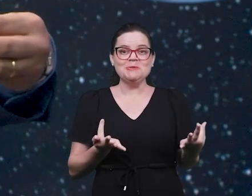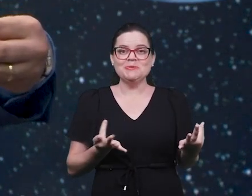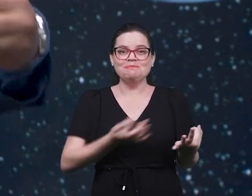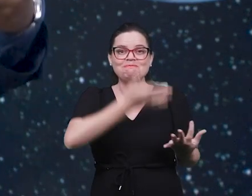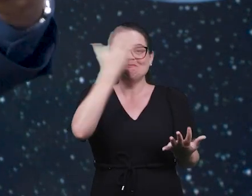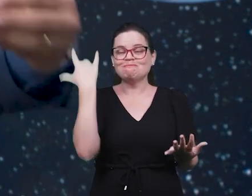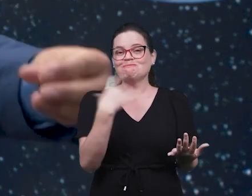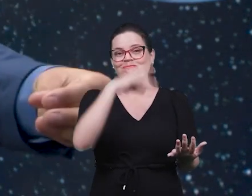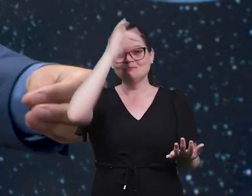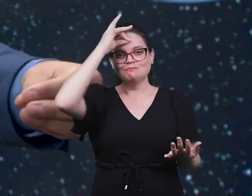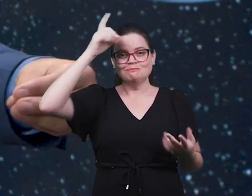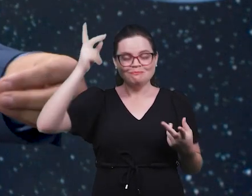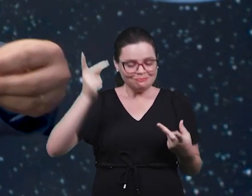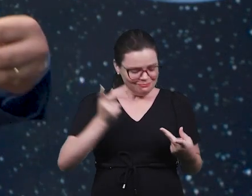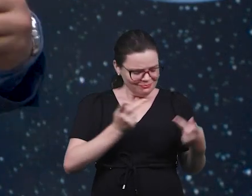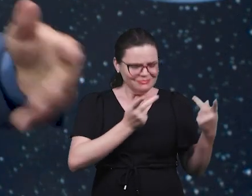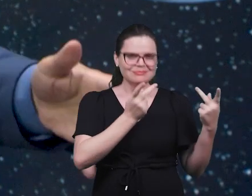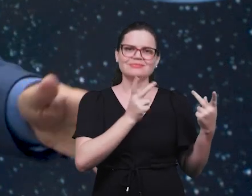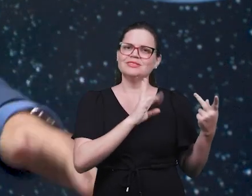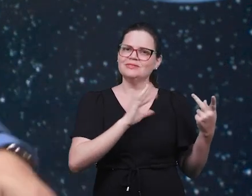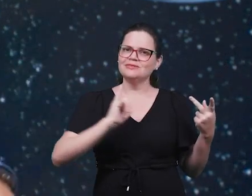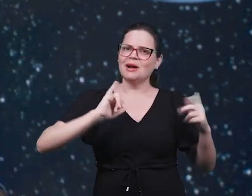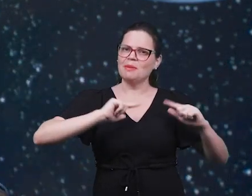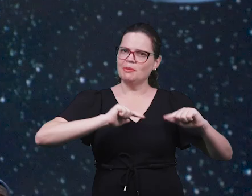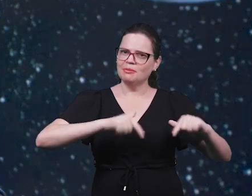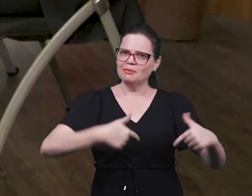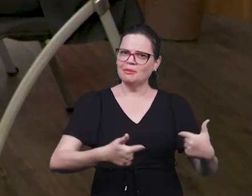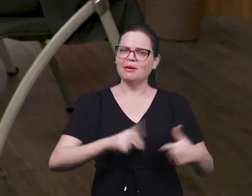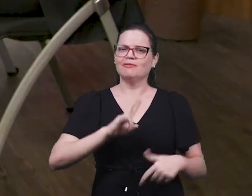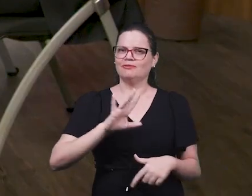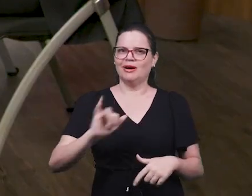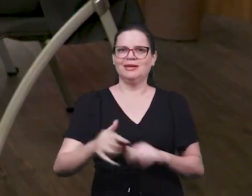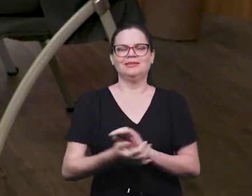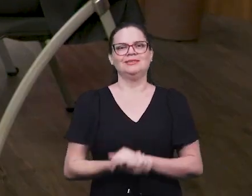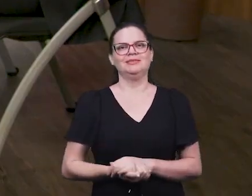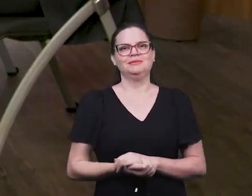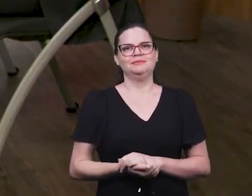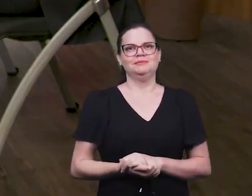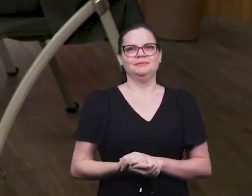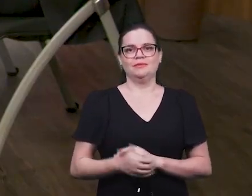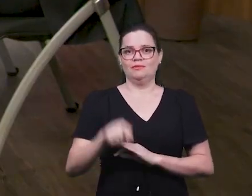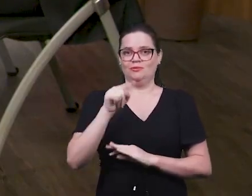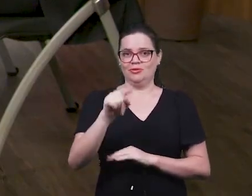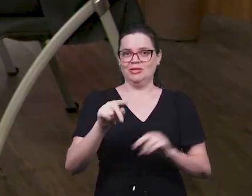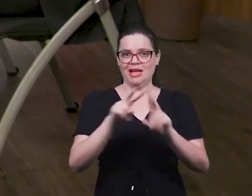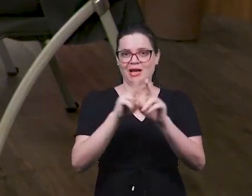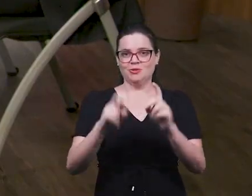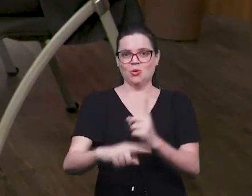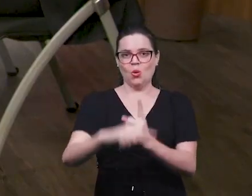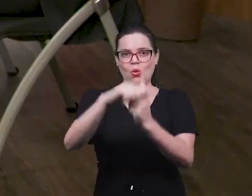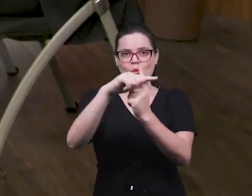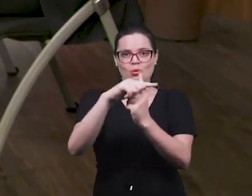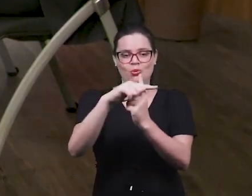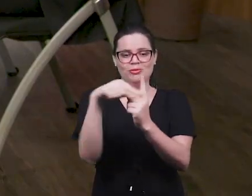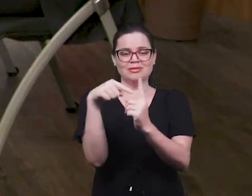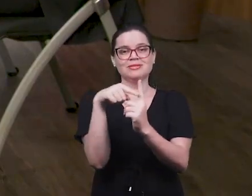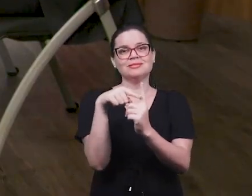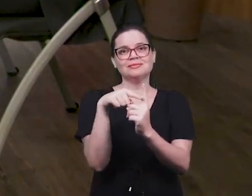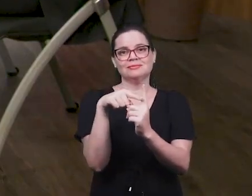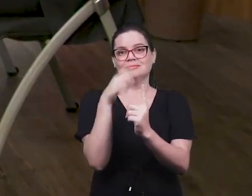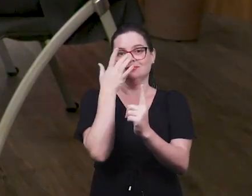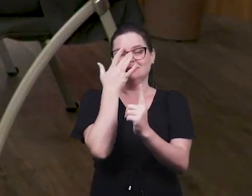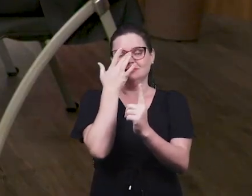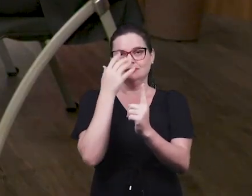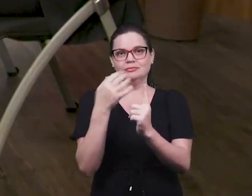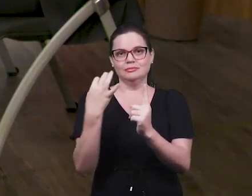falar, o Senhor quer visitar, e o Senhor quer operar. Glória a Deus. Você falou da cruz, e não podemos